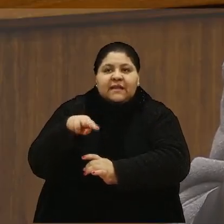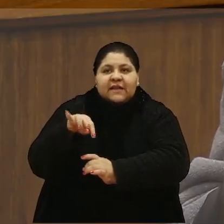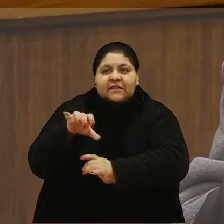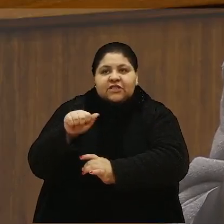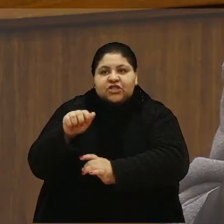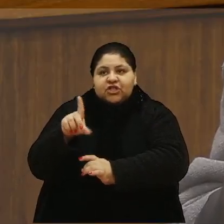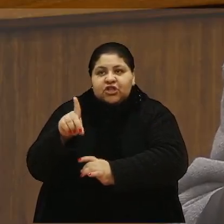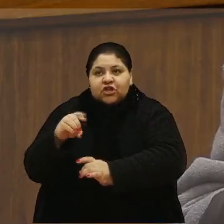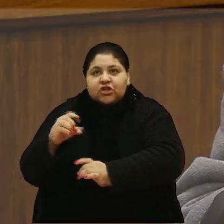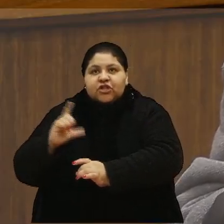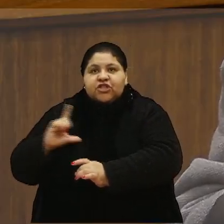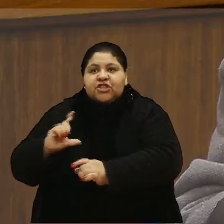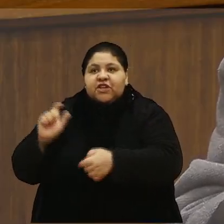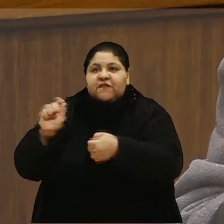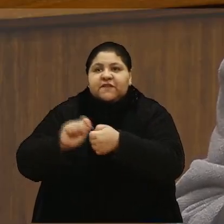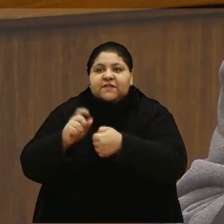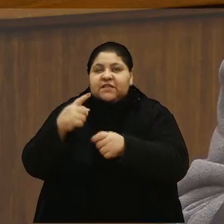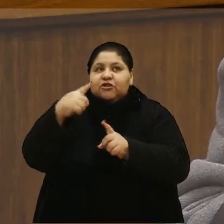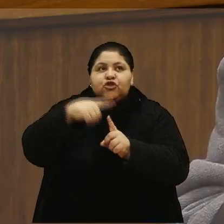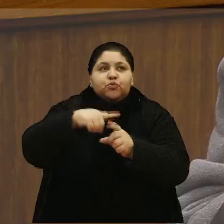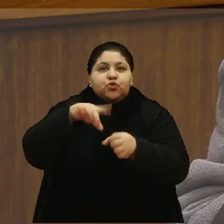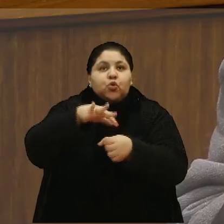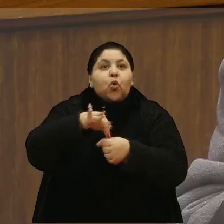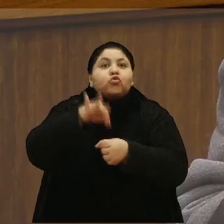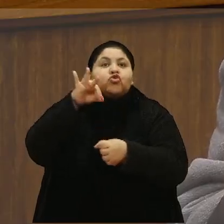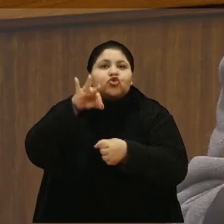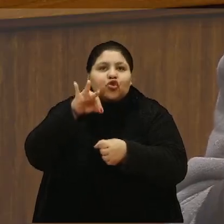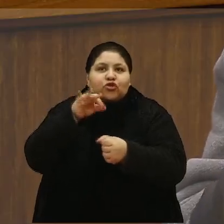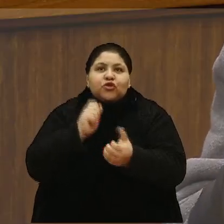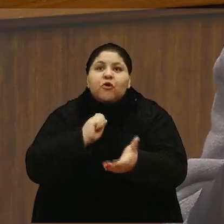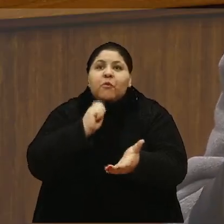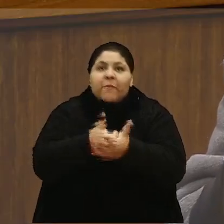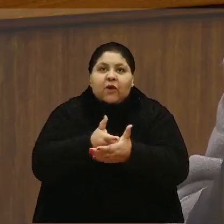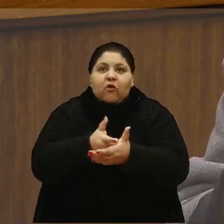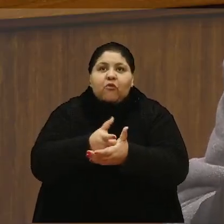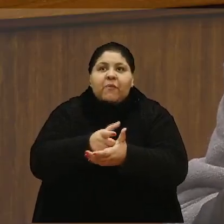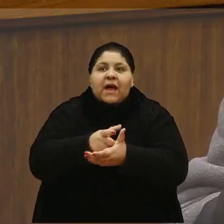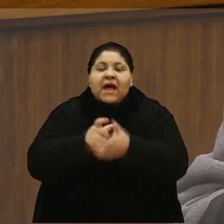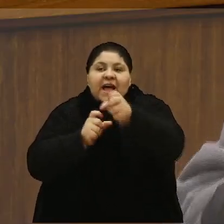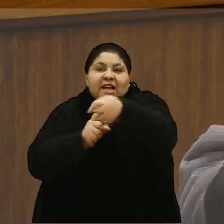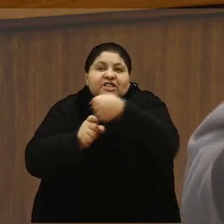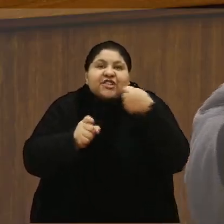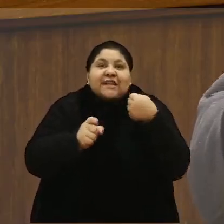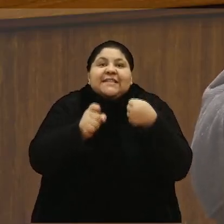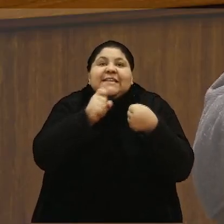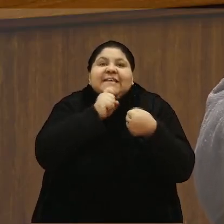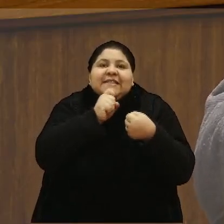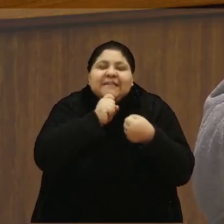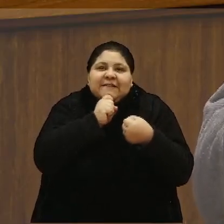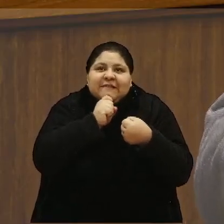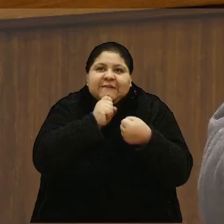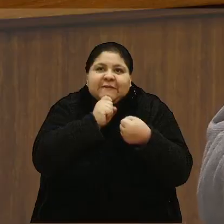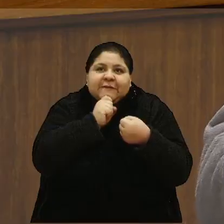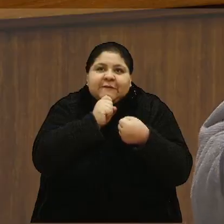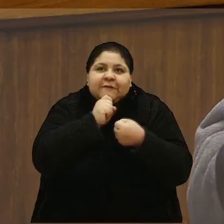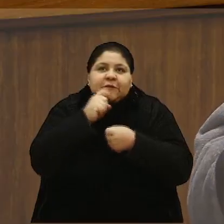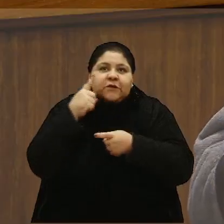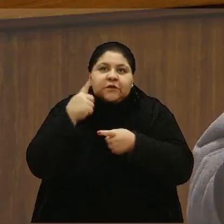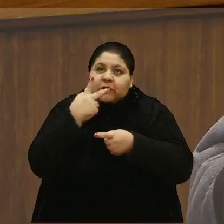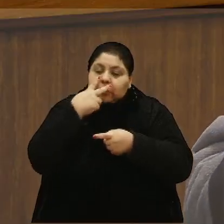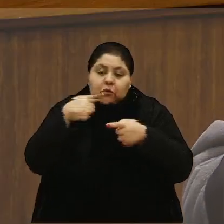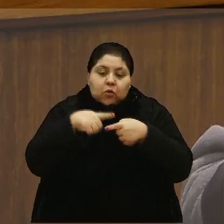tinha que fazer um consórcio para comprar uma geladeira, em razão da patente do gás R22. Em 2002, a China